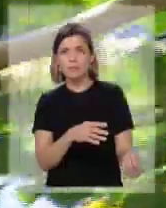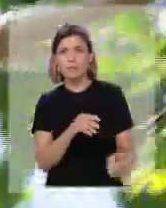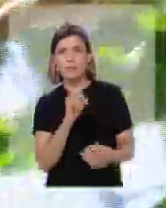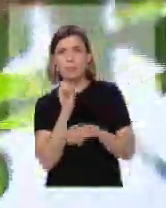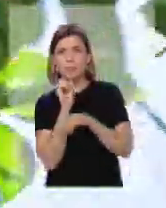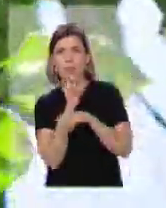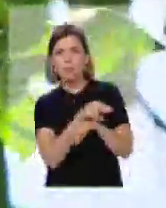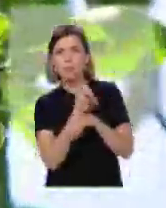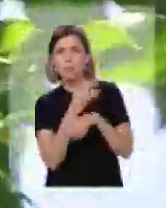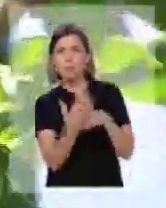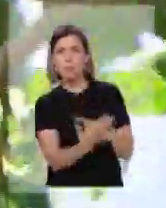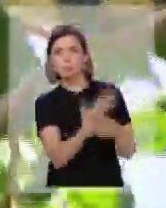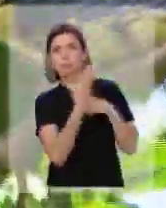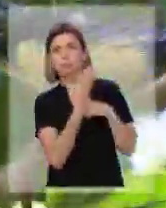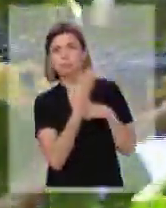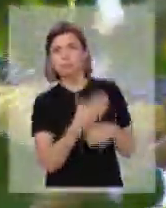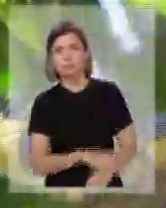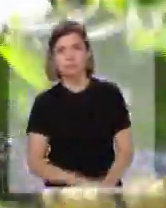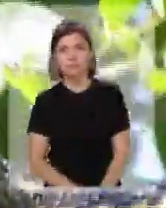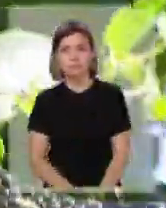predadores.